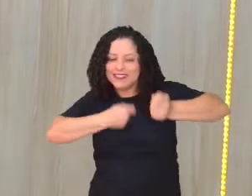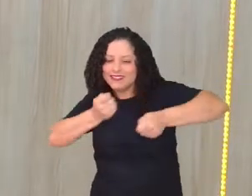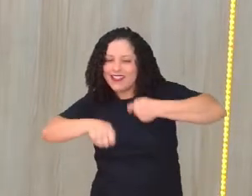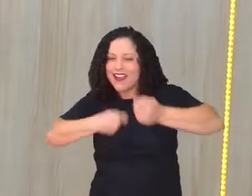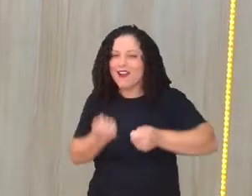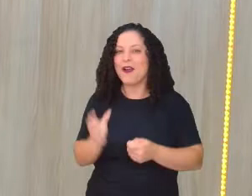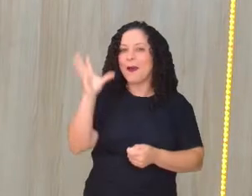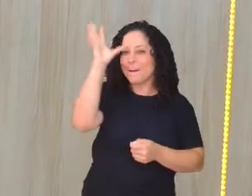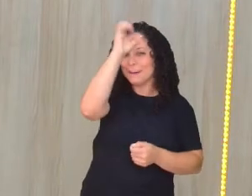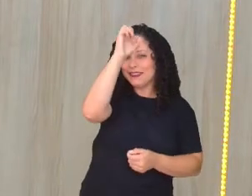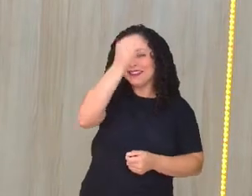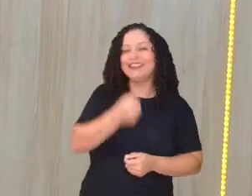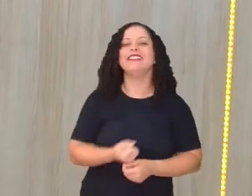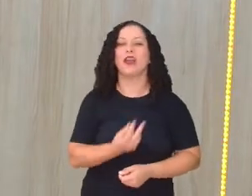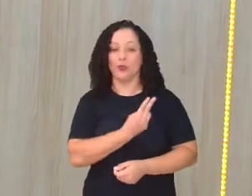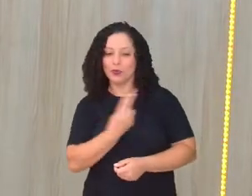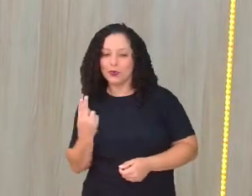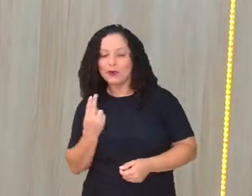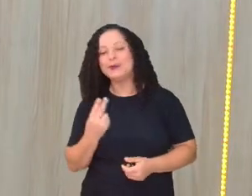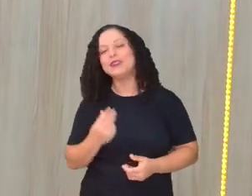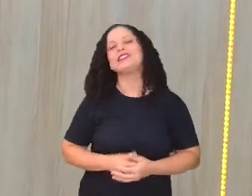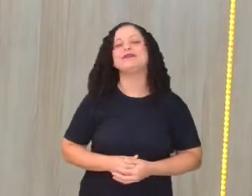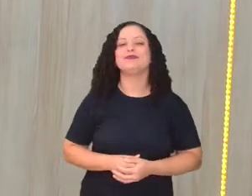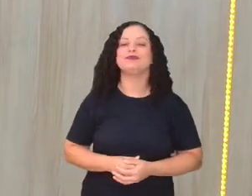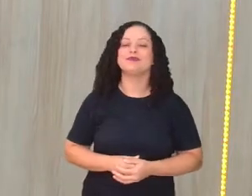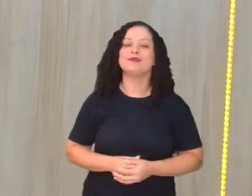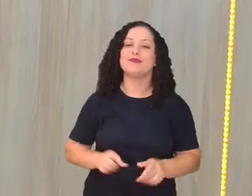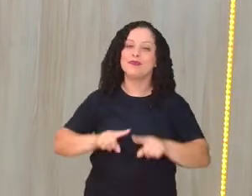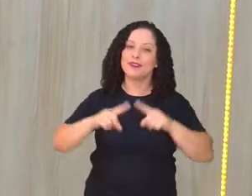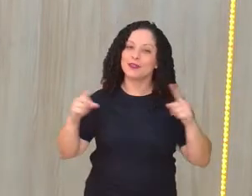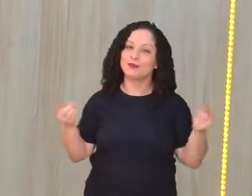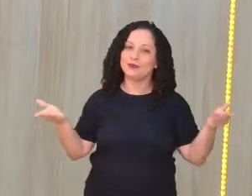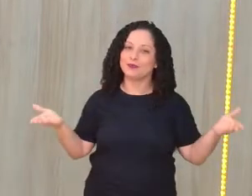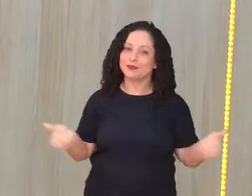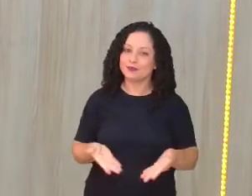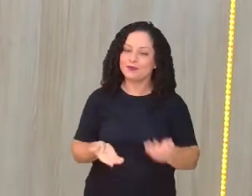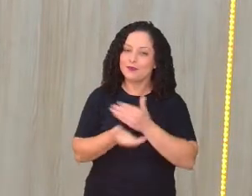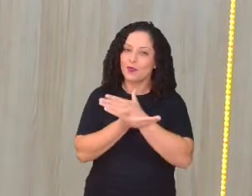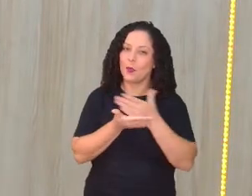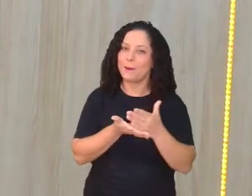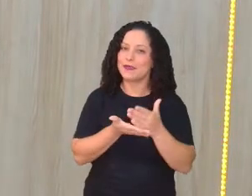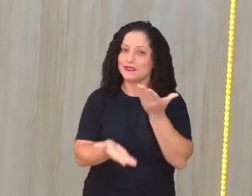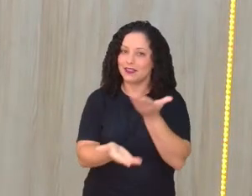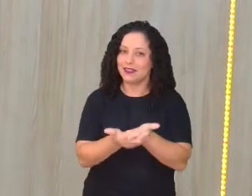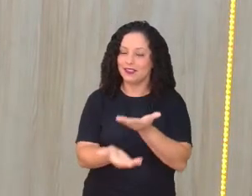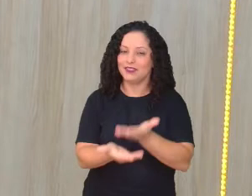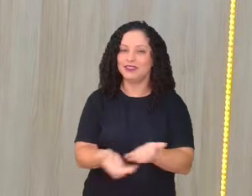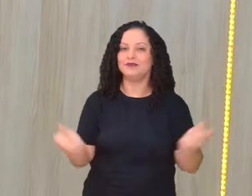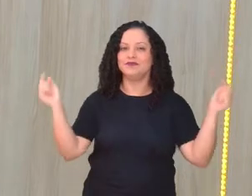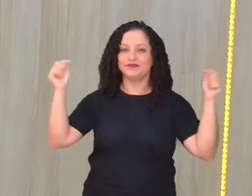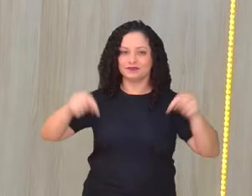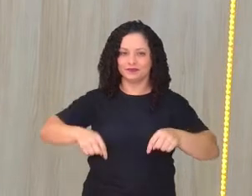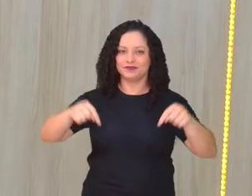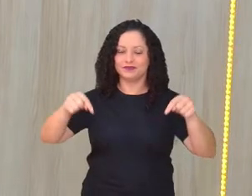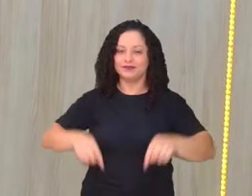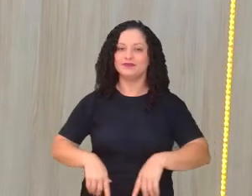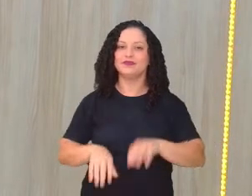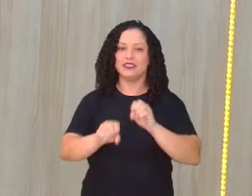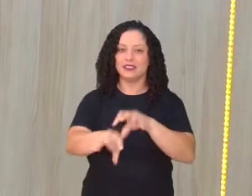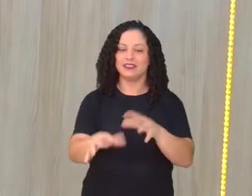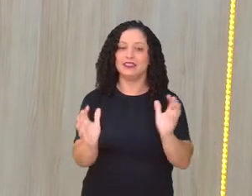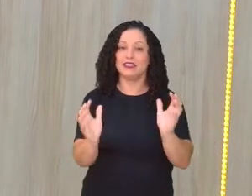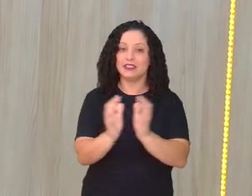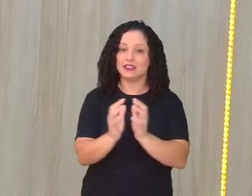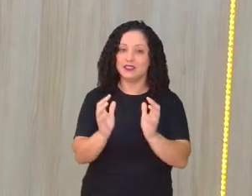meu nome. Então, nesse sentido, gente, nós vamos para mais uma aula, né, do Educa Recife